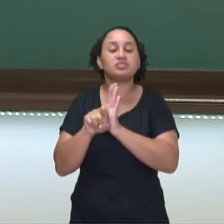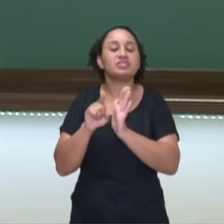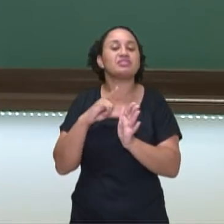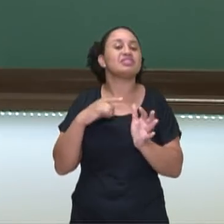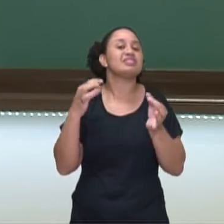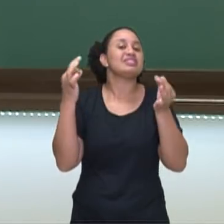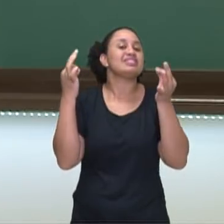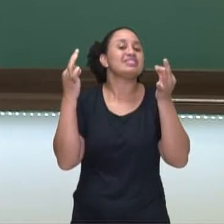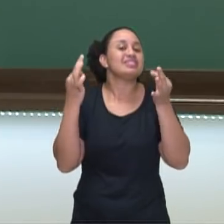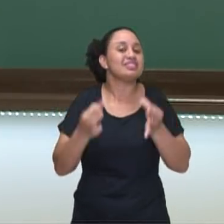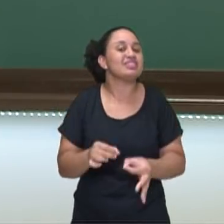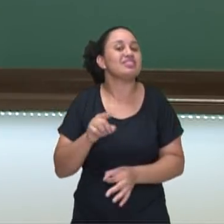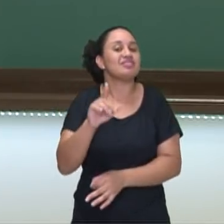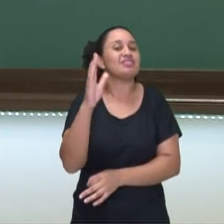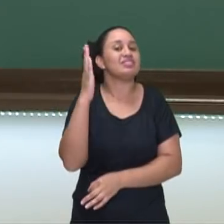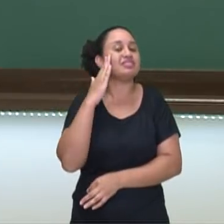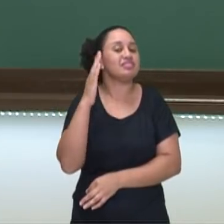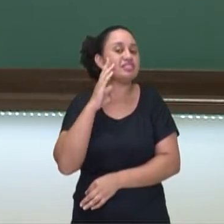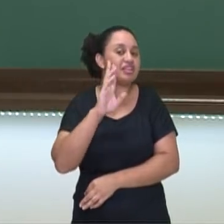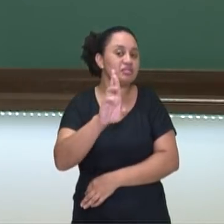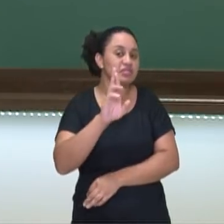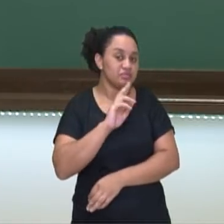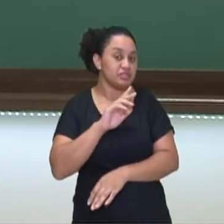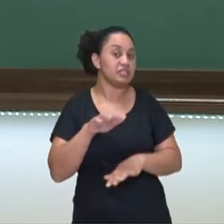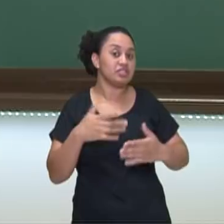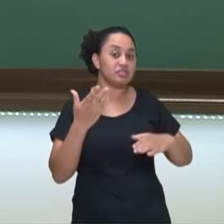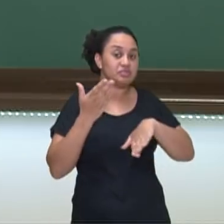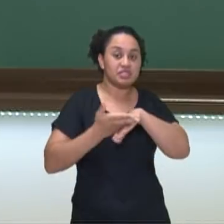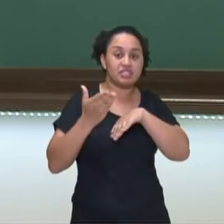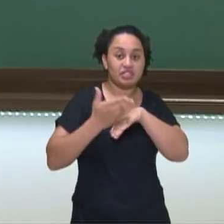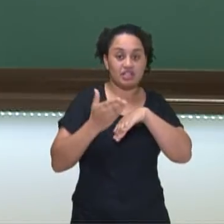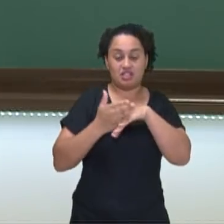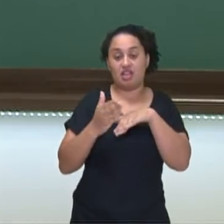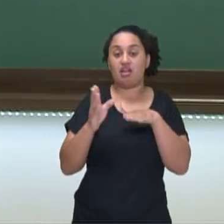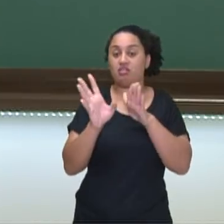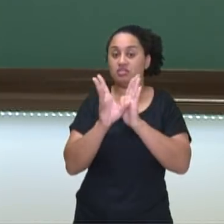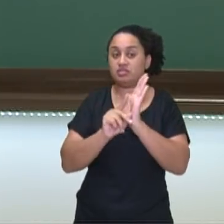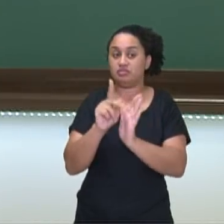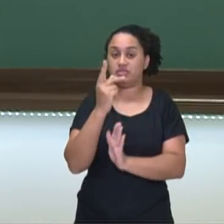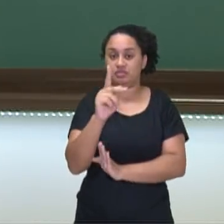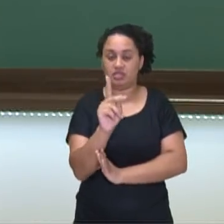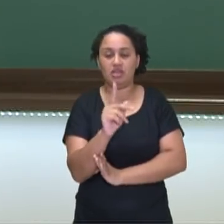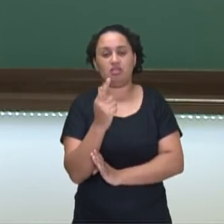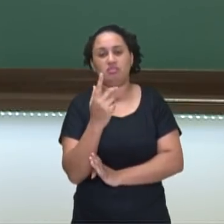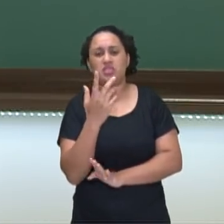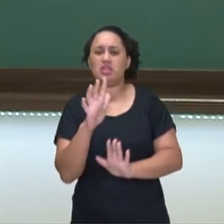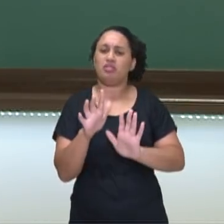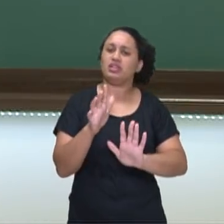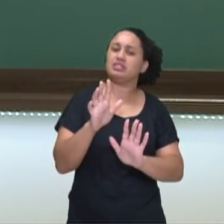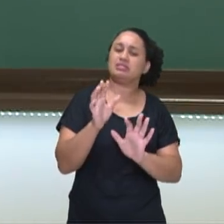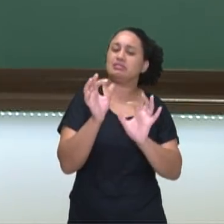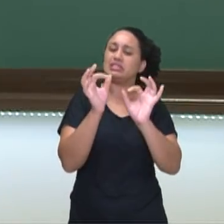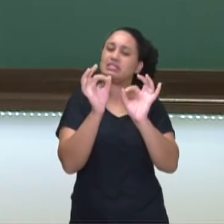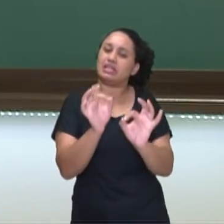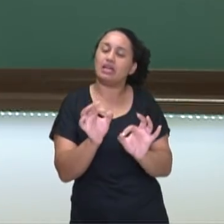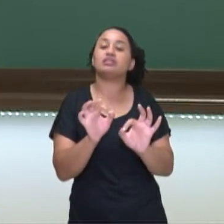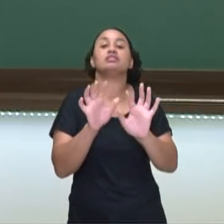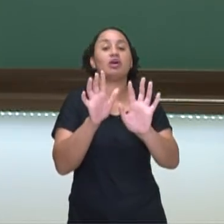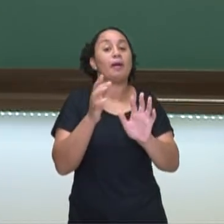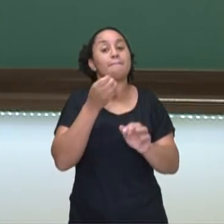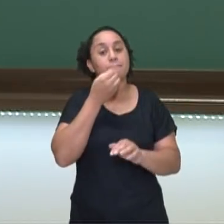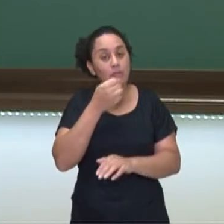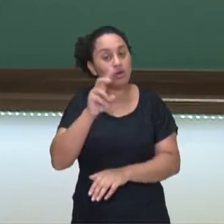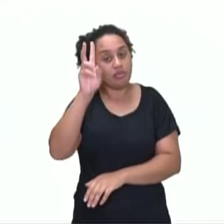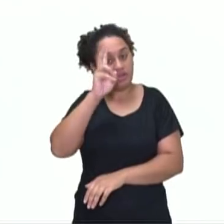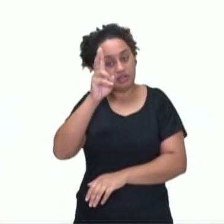você sabe responder, vamos treinar seu conhecimento. Você que talvez não acerte, é bom ir para relembrar tudo